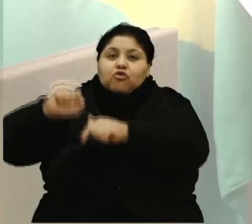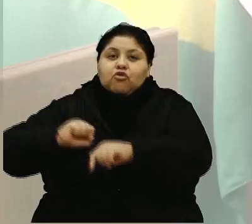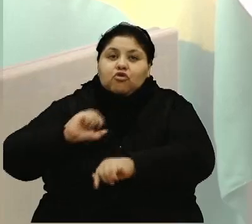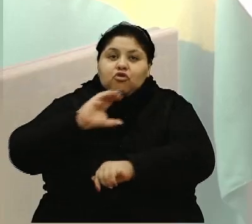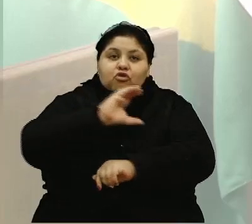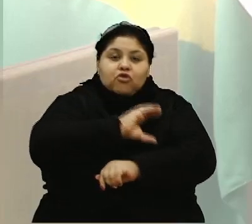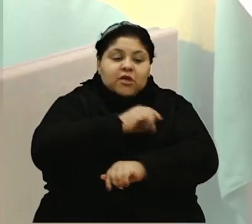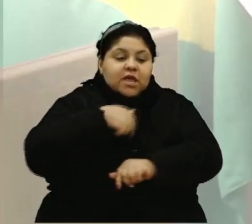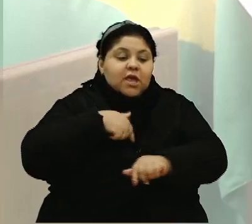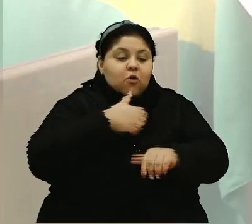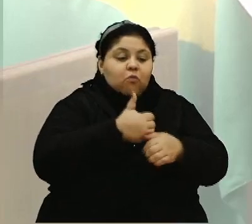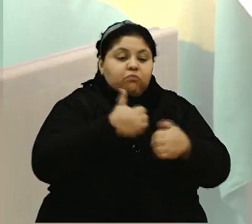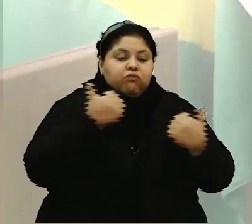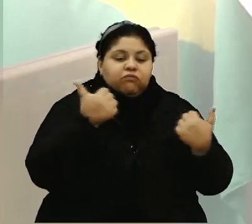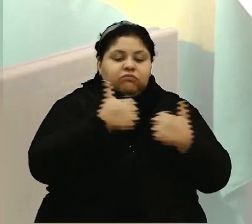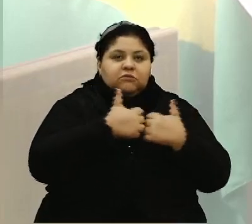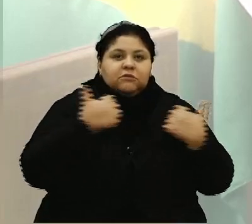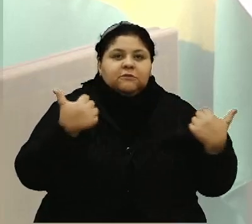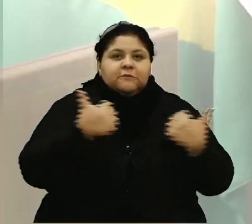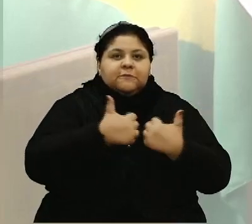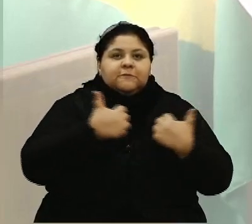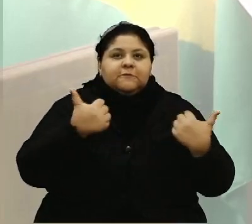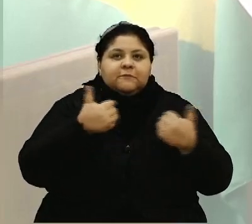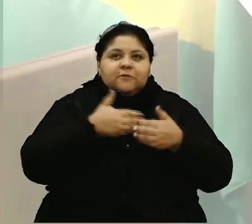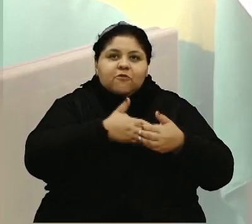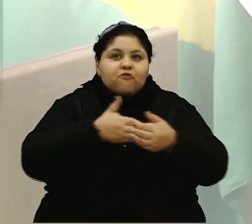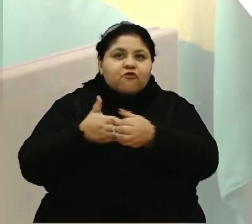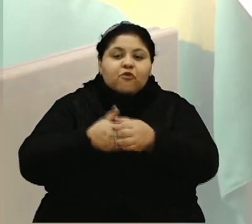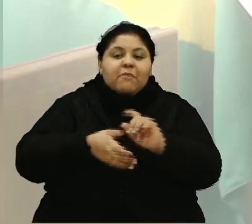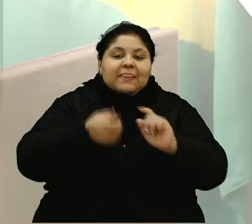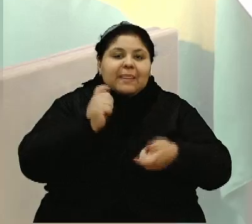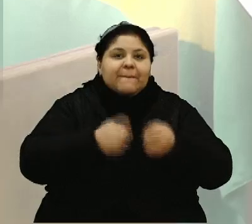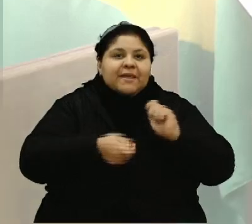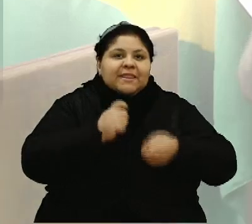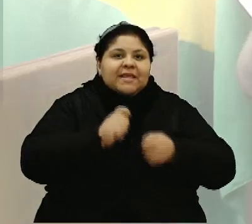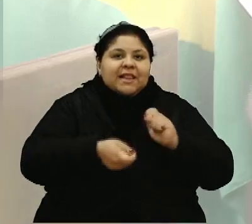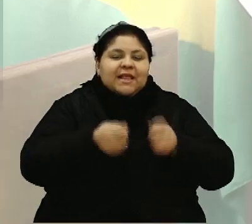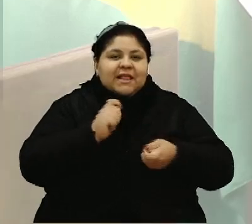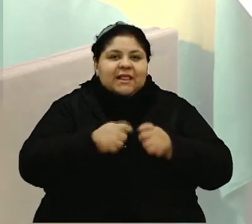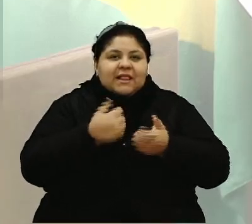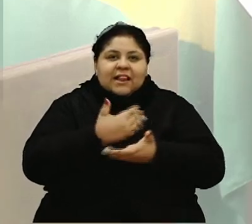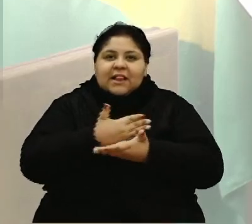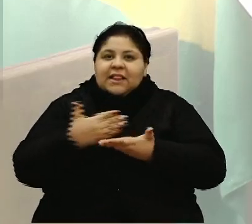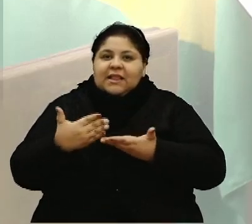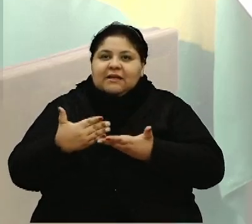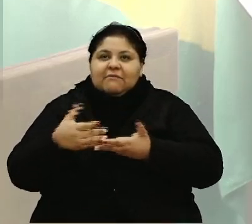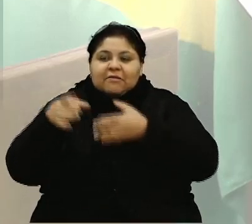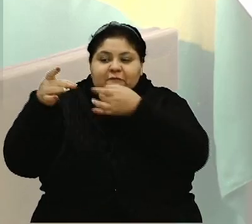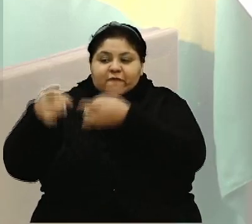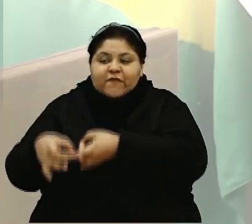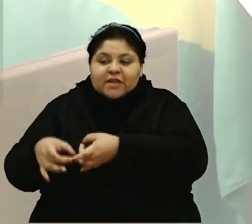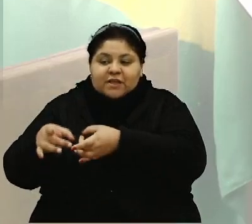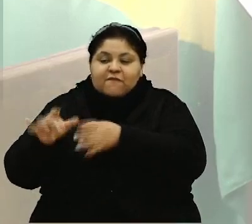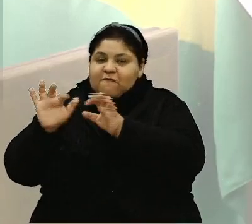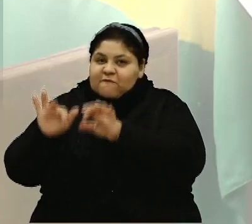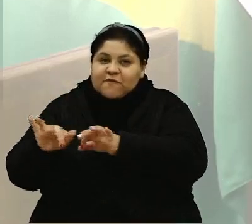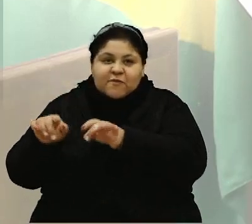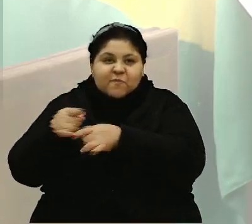tocar a gaita, eu fui acompanhando na bateria. E a partir dali ele desistiu da música, viu?